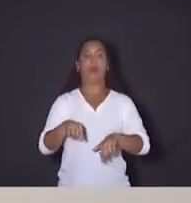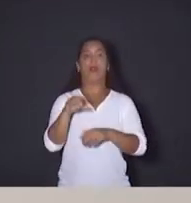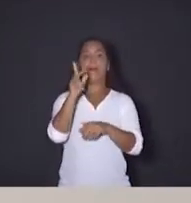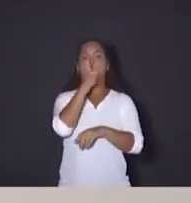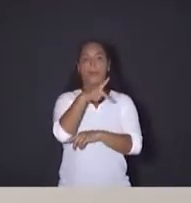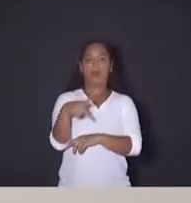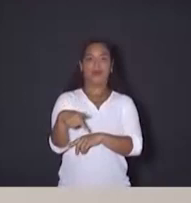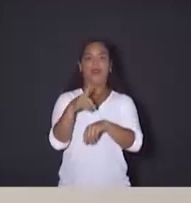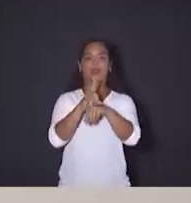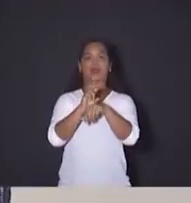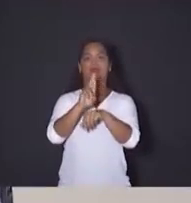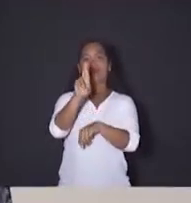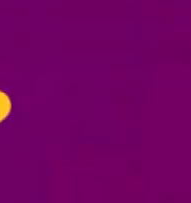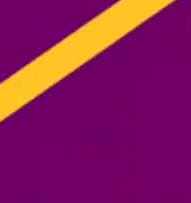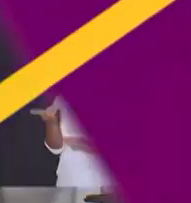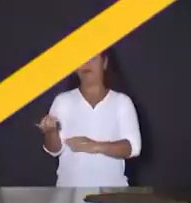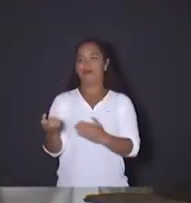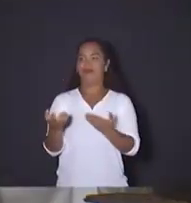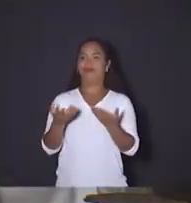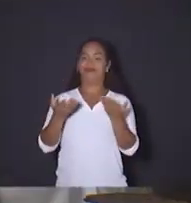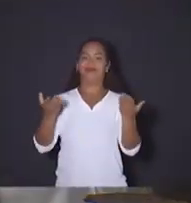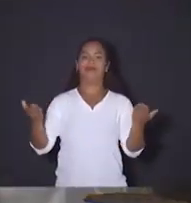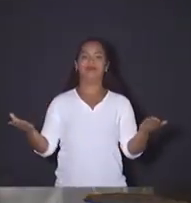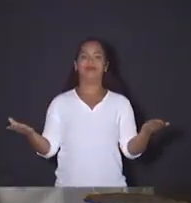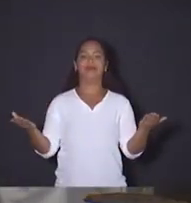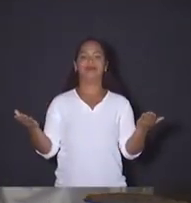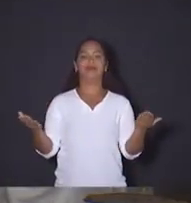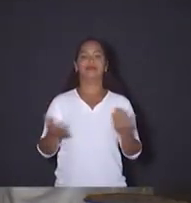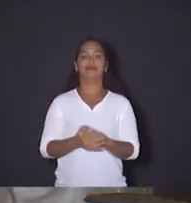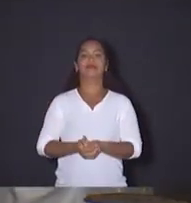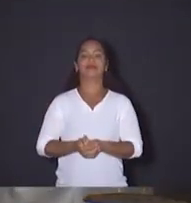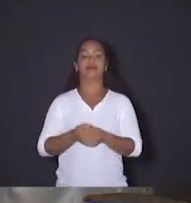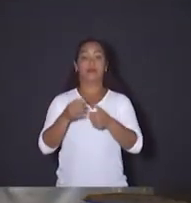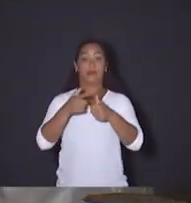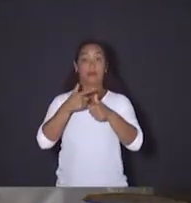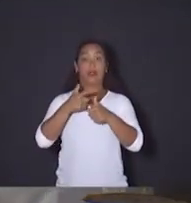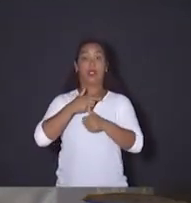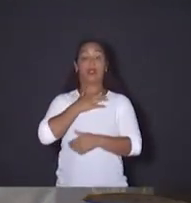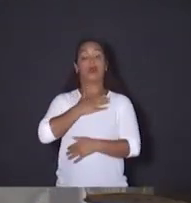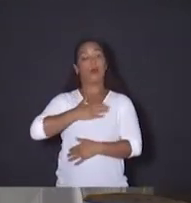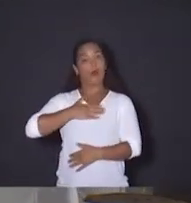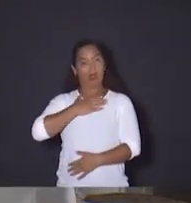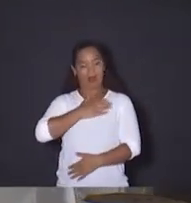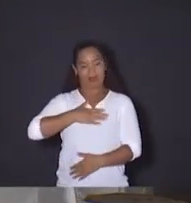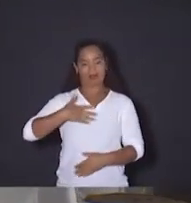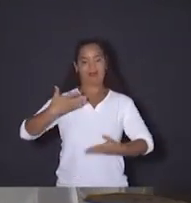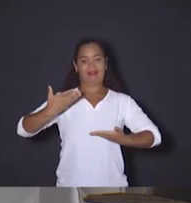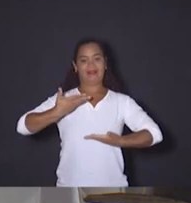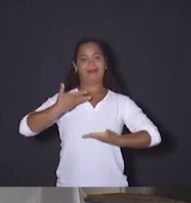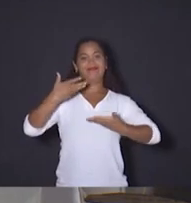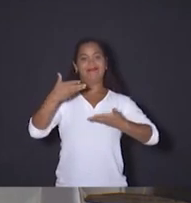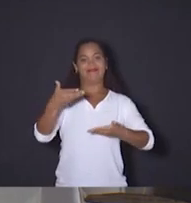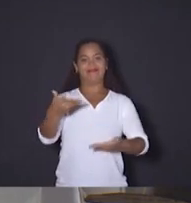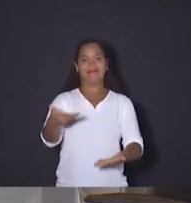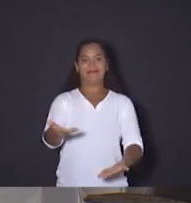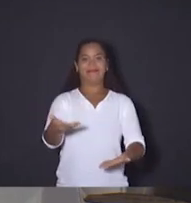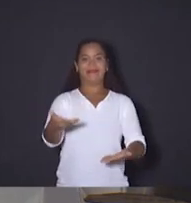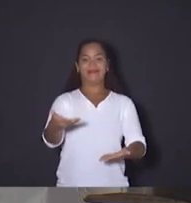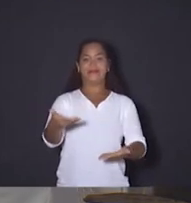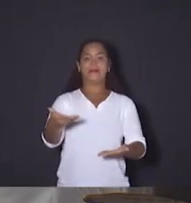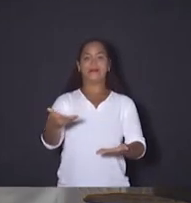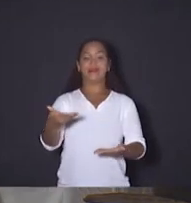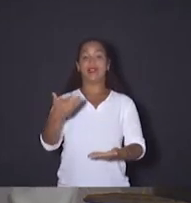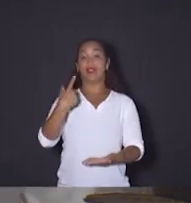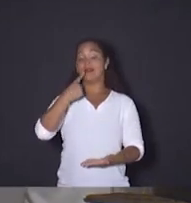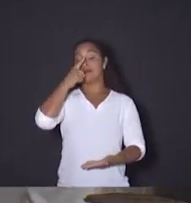doutora Dulce Aquino. Eu quero, em primeiro lugar, agradecer o convite. Essa